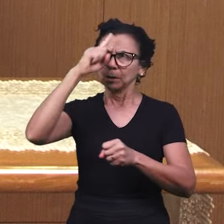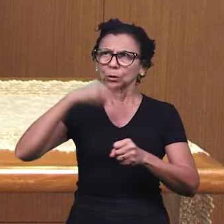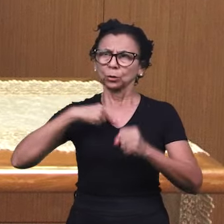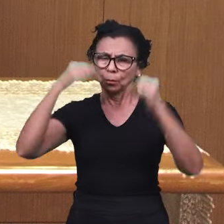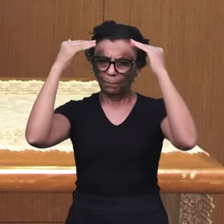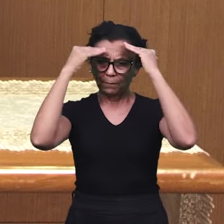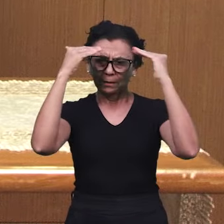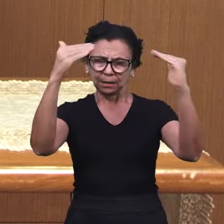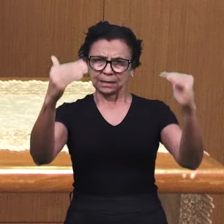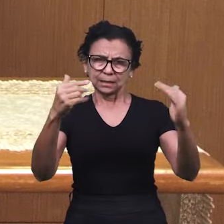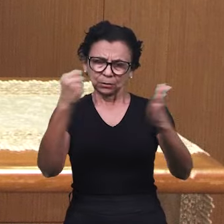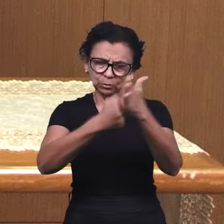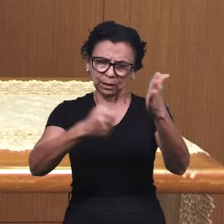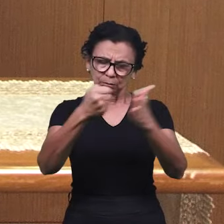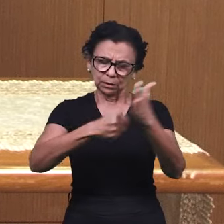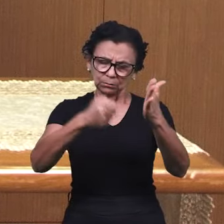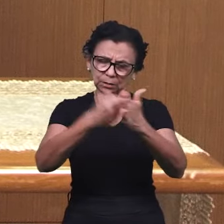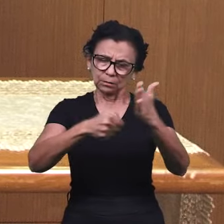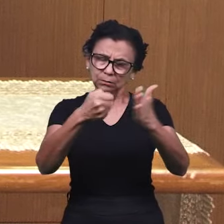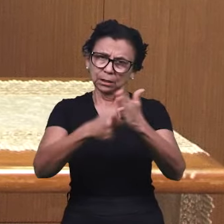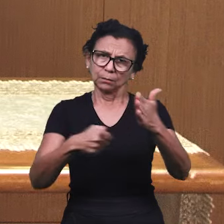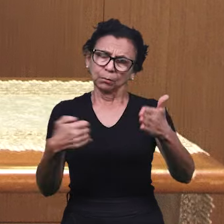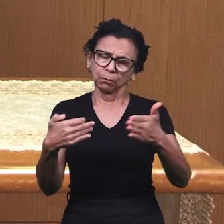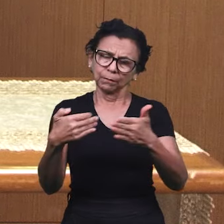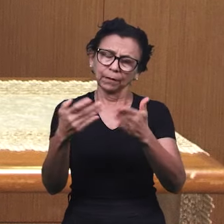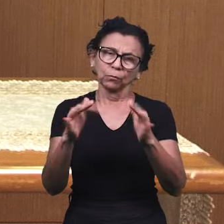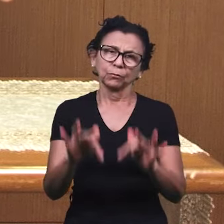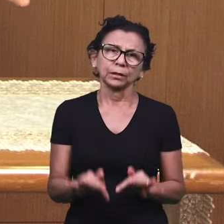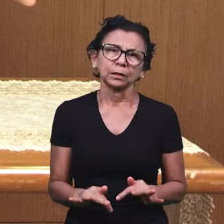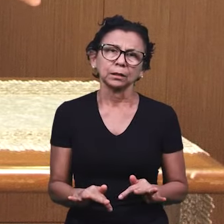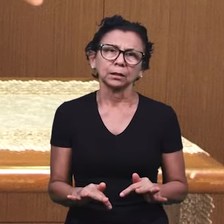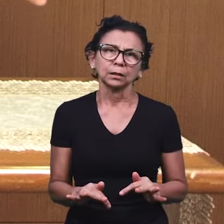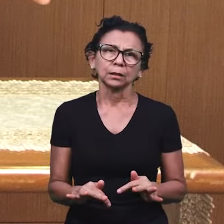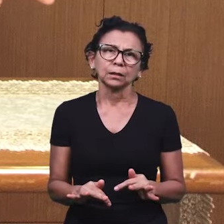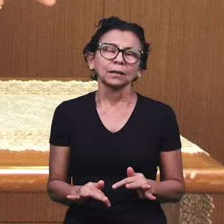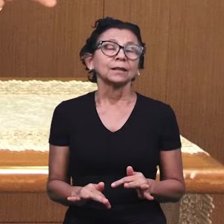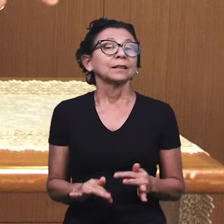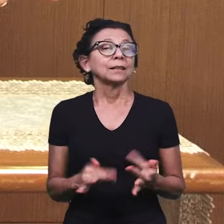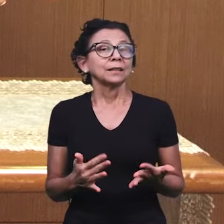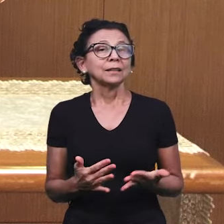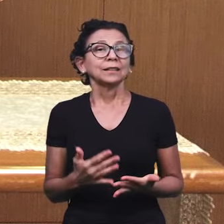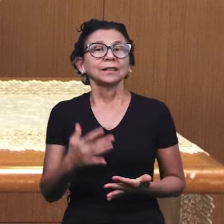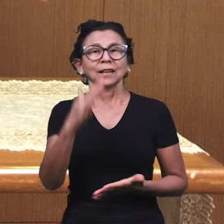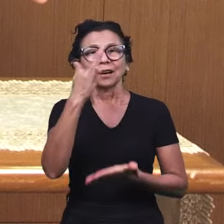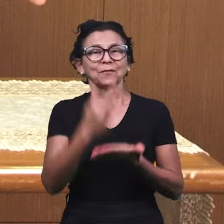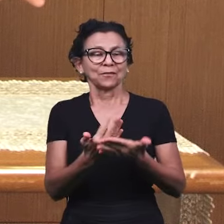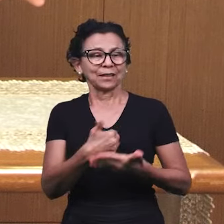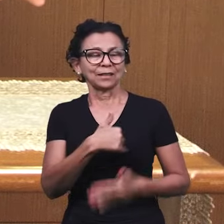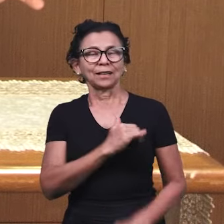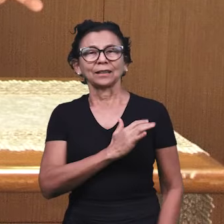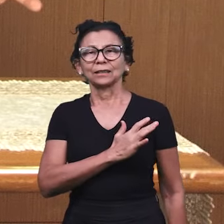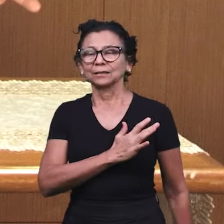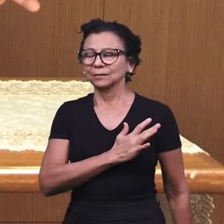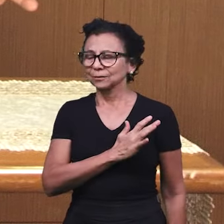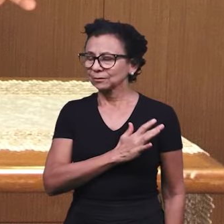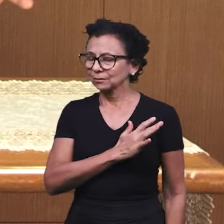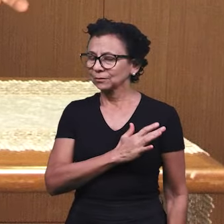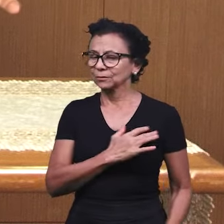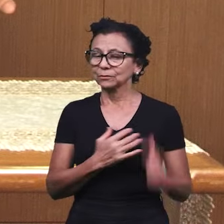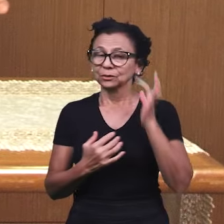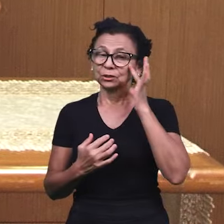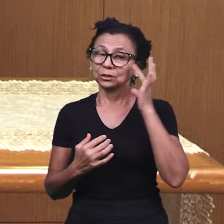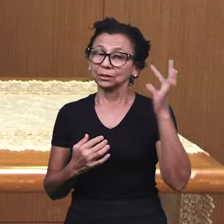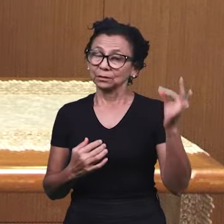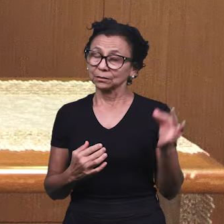lutas, mas a fé estava guardada. E Jesus falando aqui para a igreja, olha, guarda o que tens, a fé está